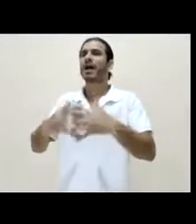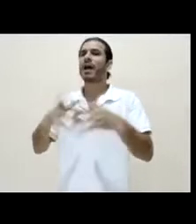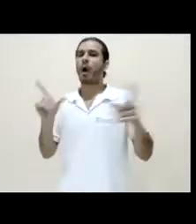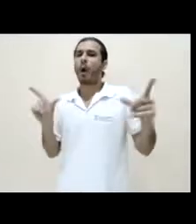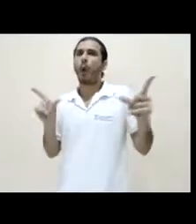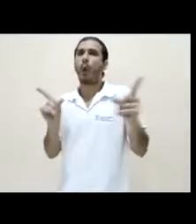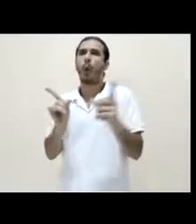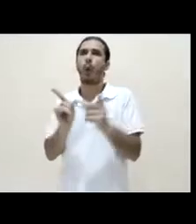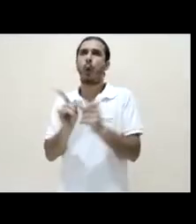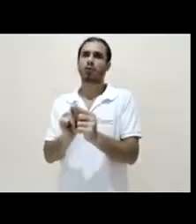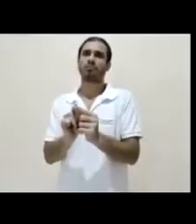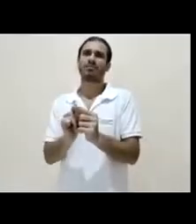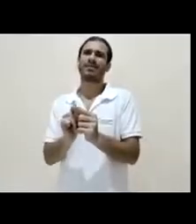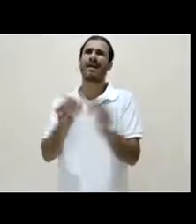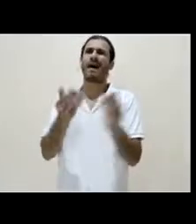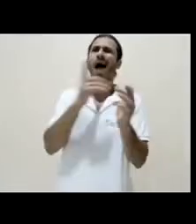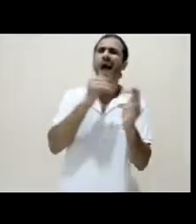nessa oficina aí, já